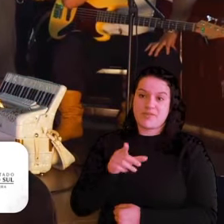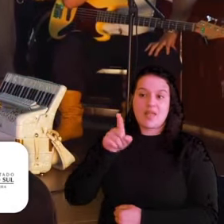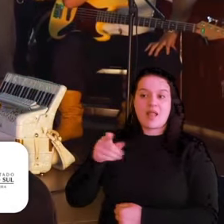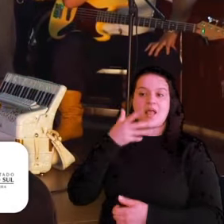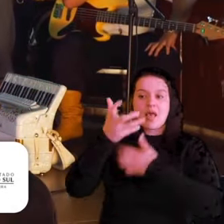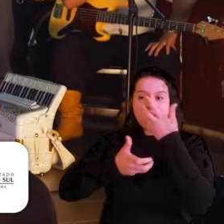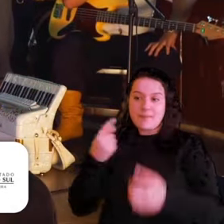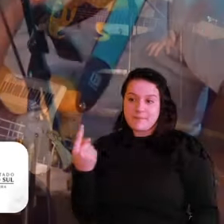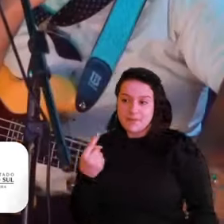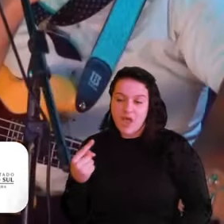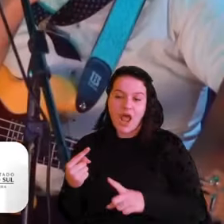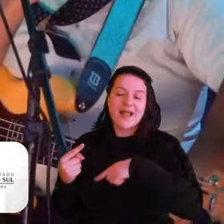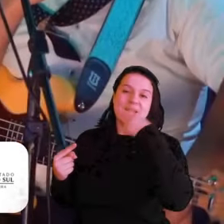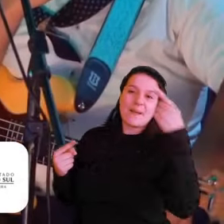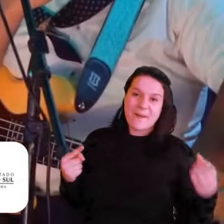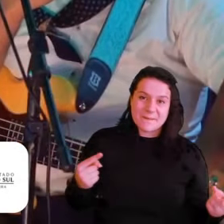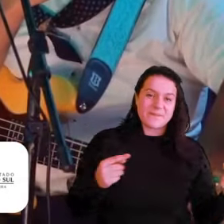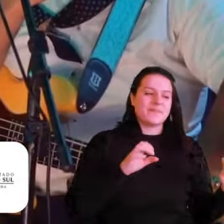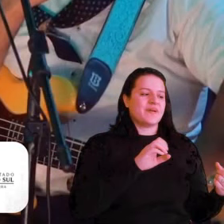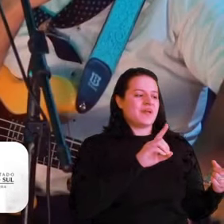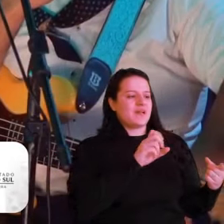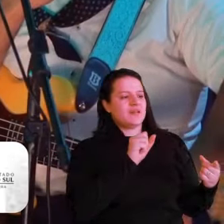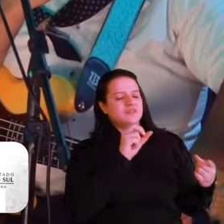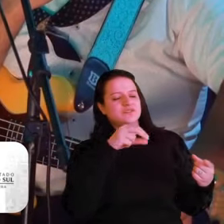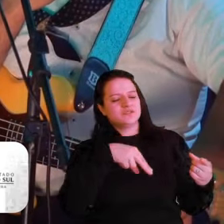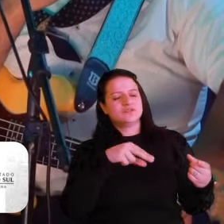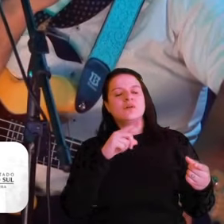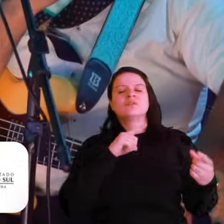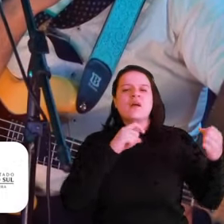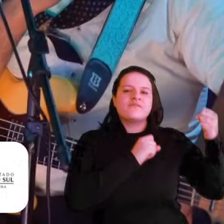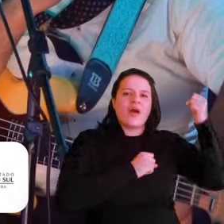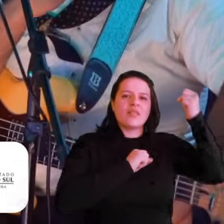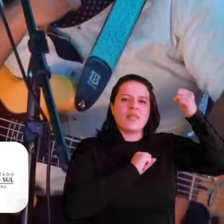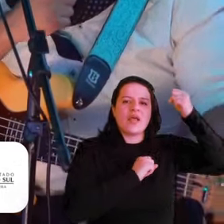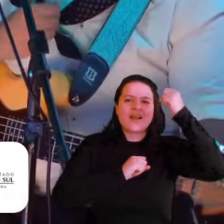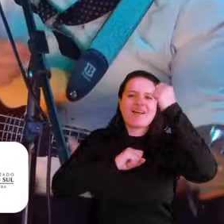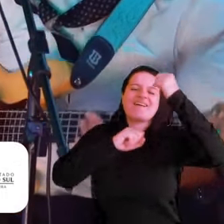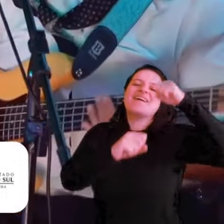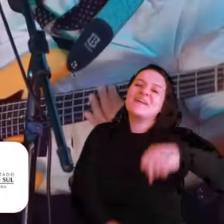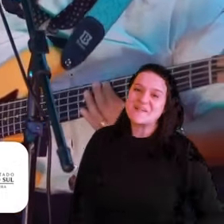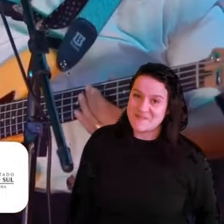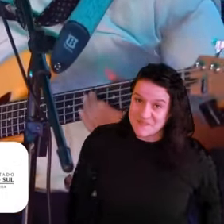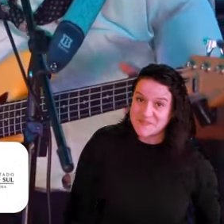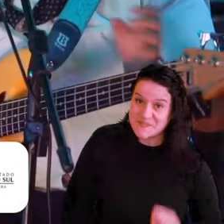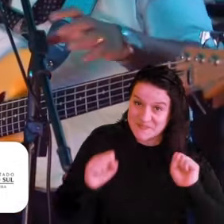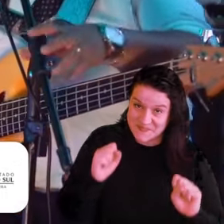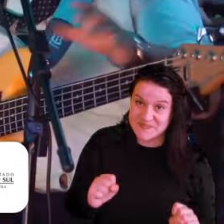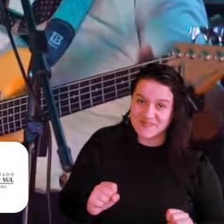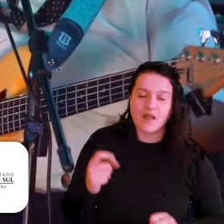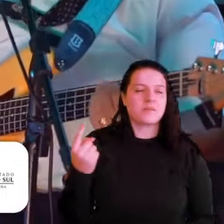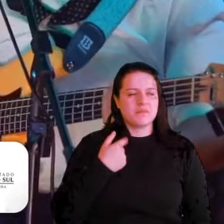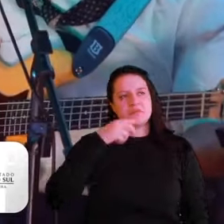pedido. Ele canta o primeiro verso e depois o Edson de Opa. Vaneira pra vaneira. É. Ah, olha aí. Pode